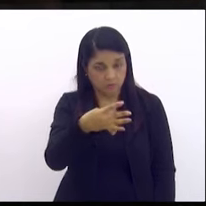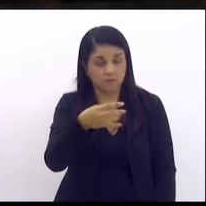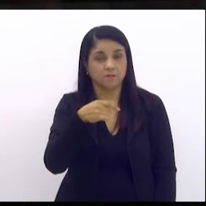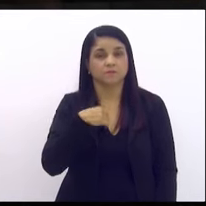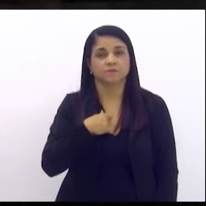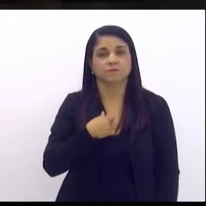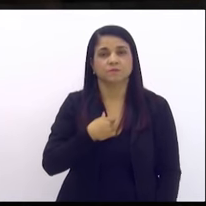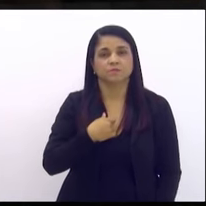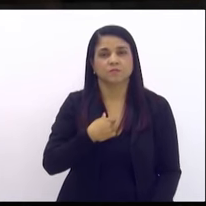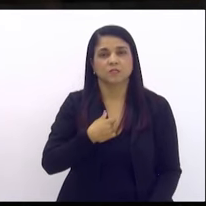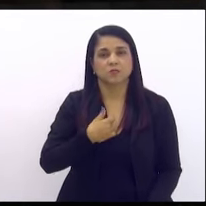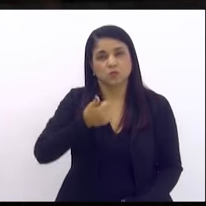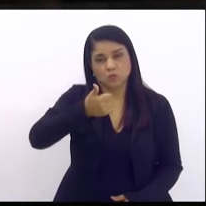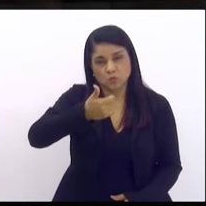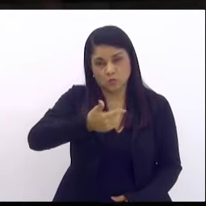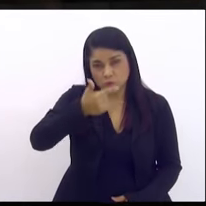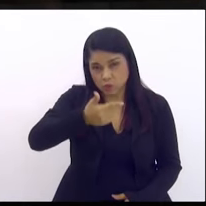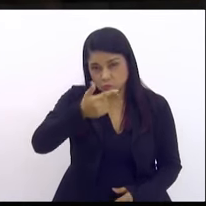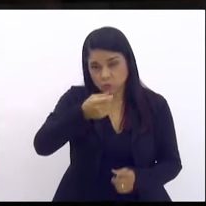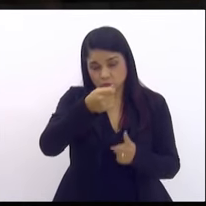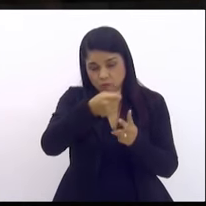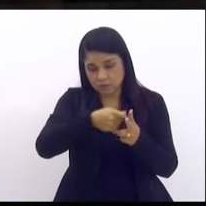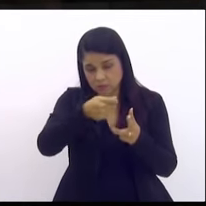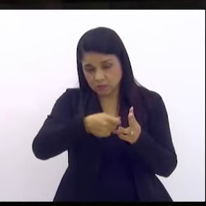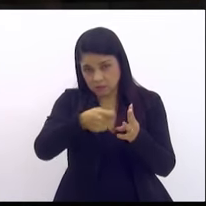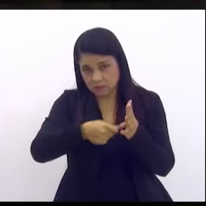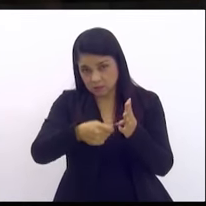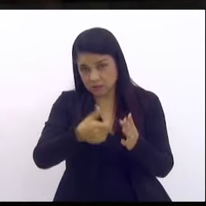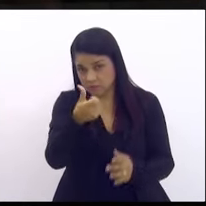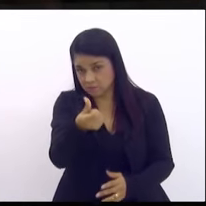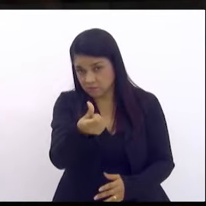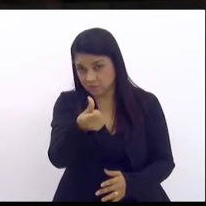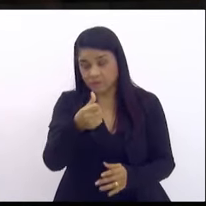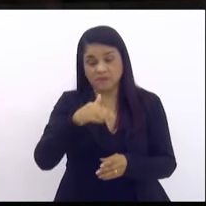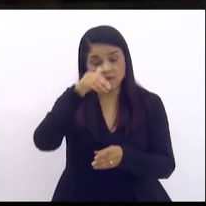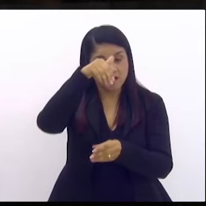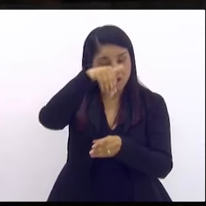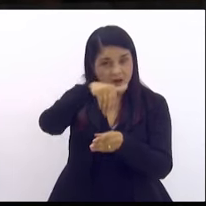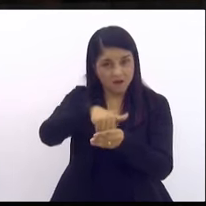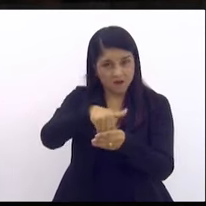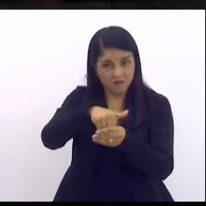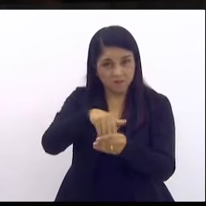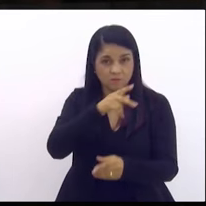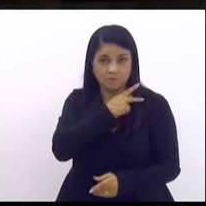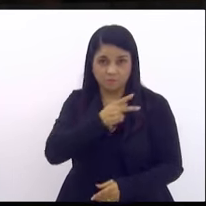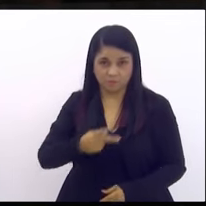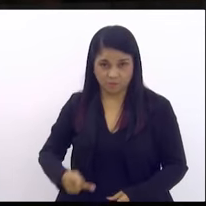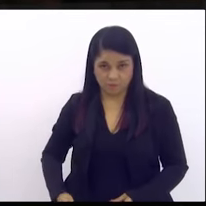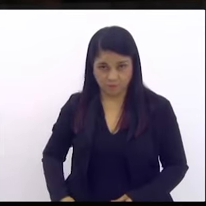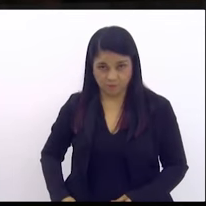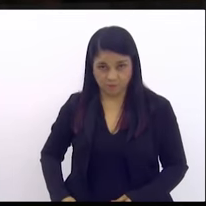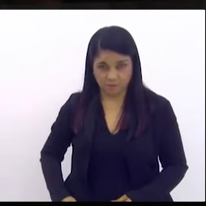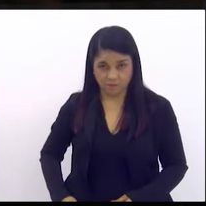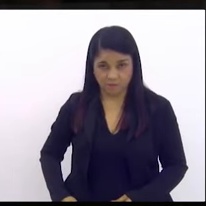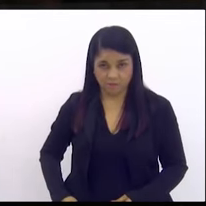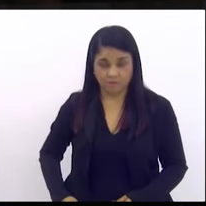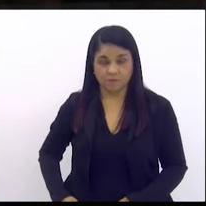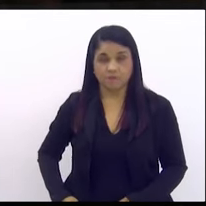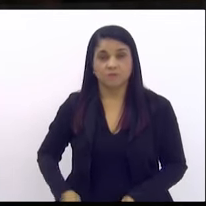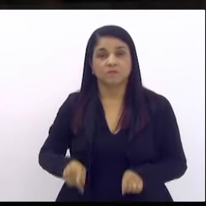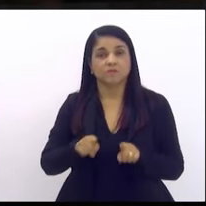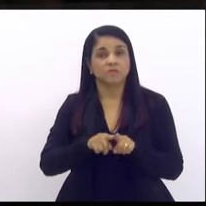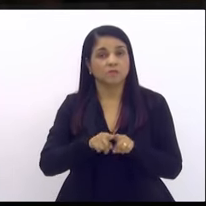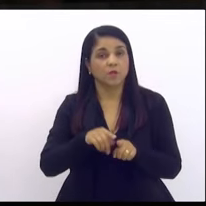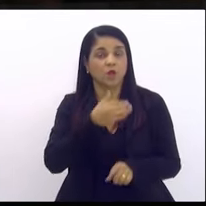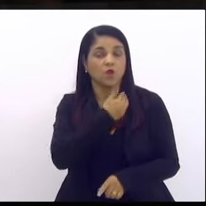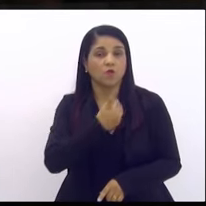no segundo semestre teve eleições para presidente da república e para